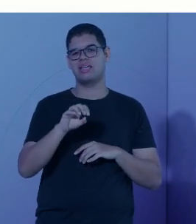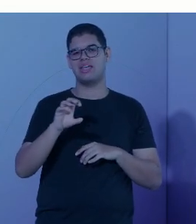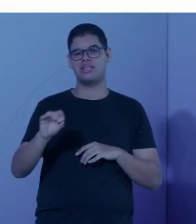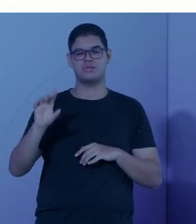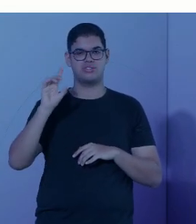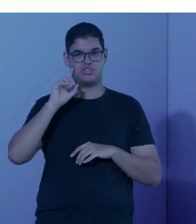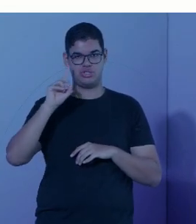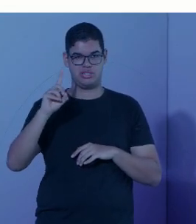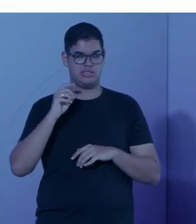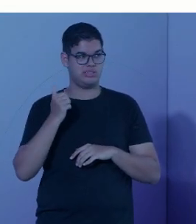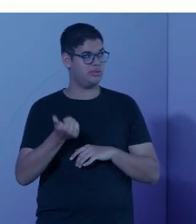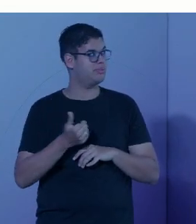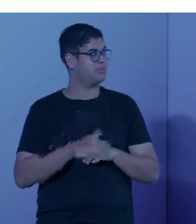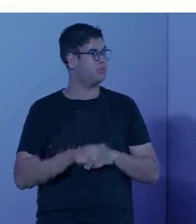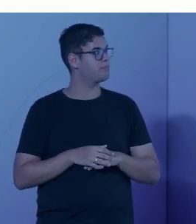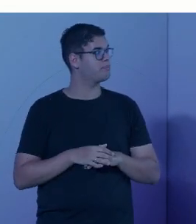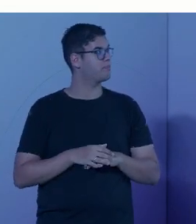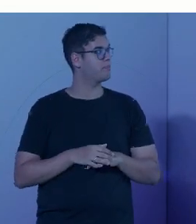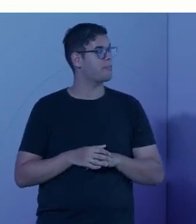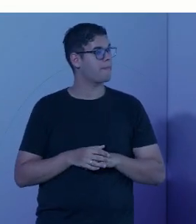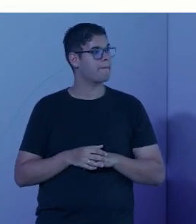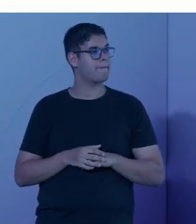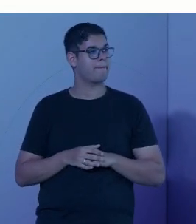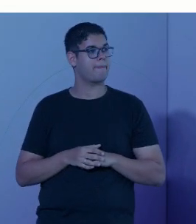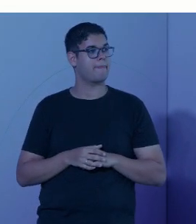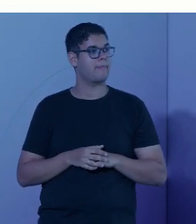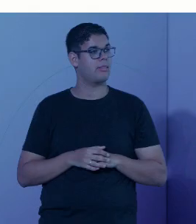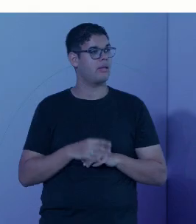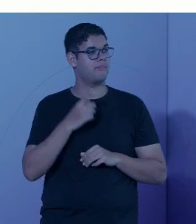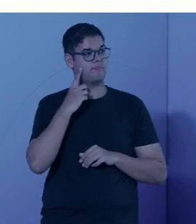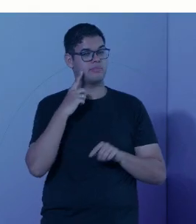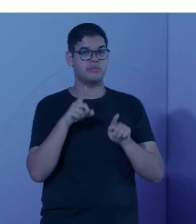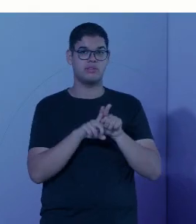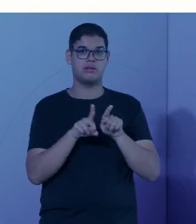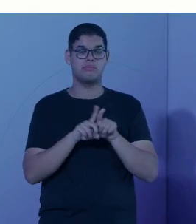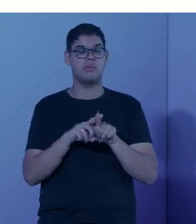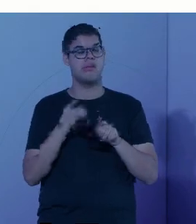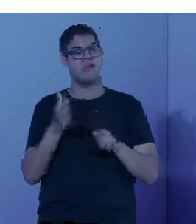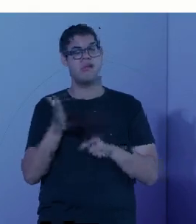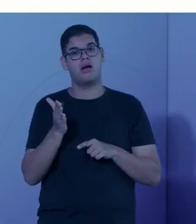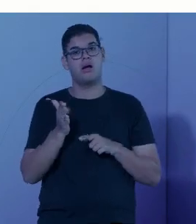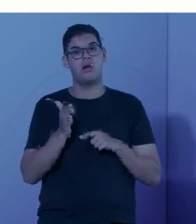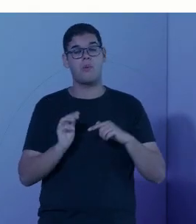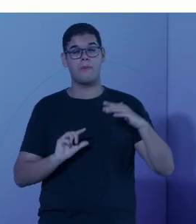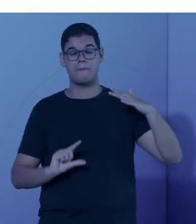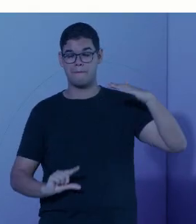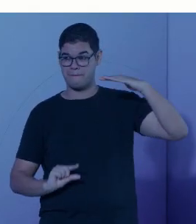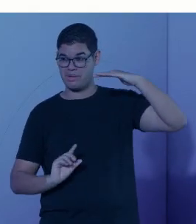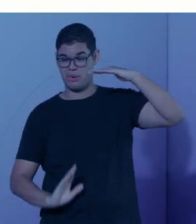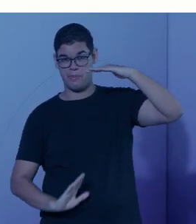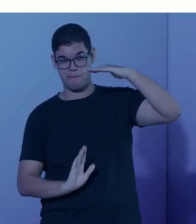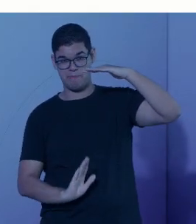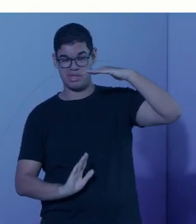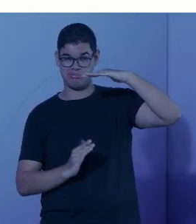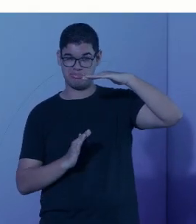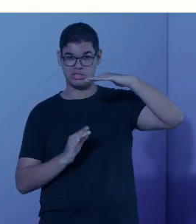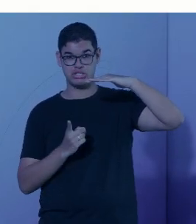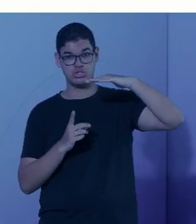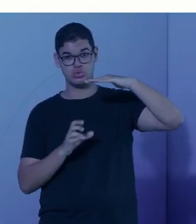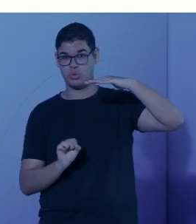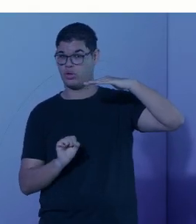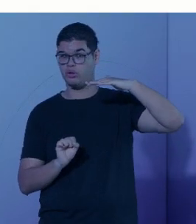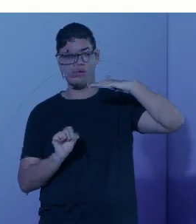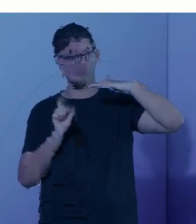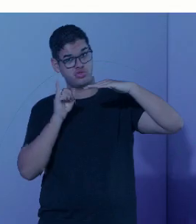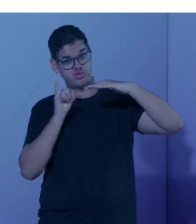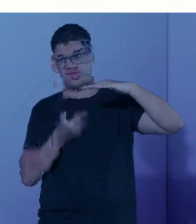somente a portaria de incorporação, valor mínimo 18 dias, que foi aquele que eu mencionei para vocês que tinha acabado de ser incorporado, né, um medicamento para